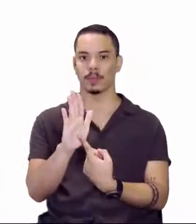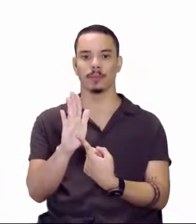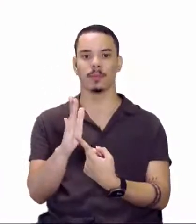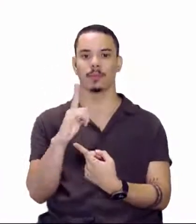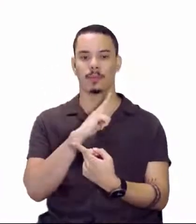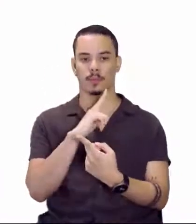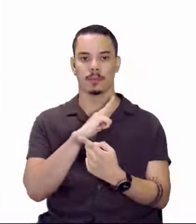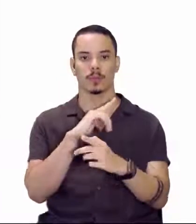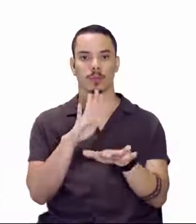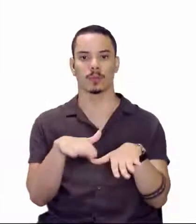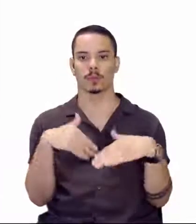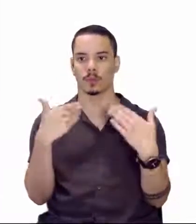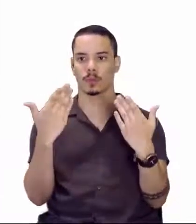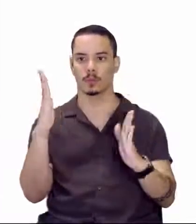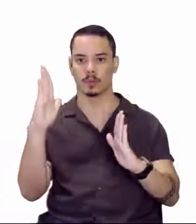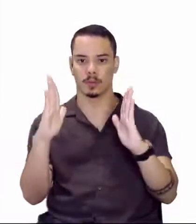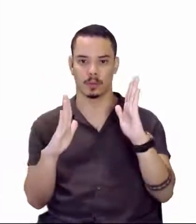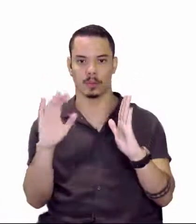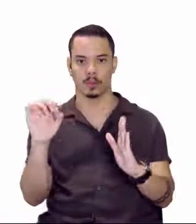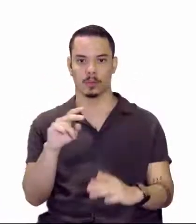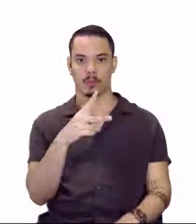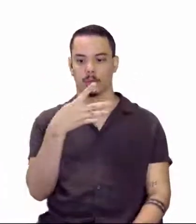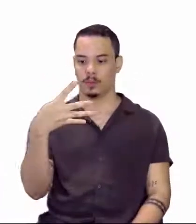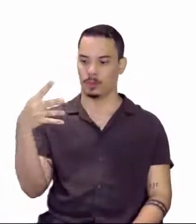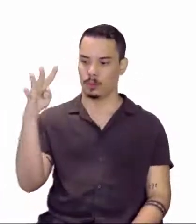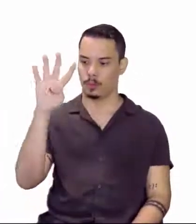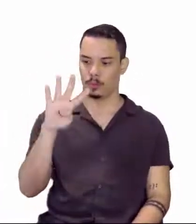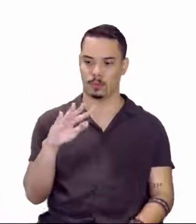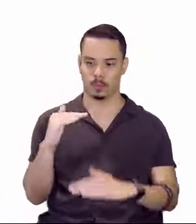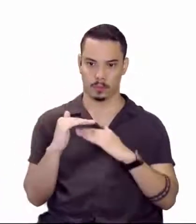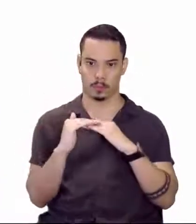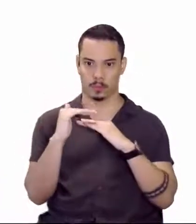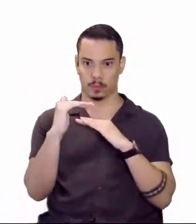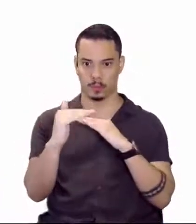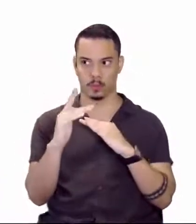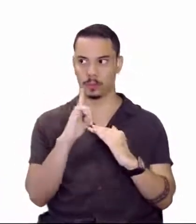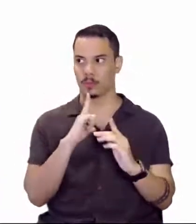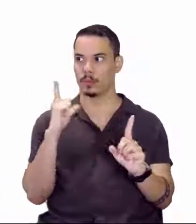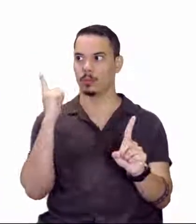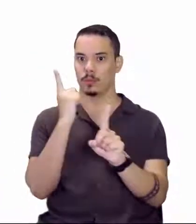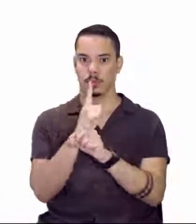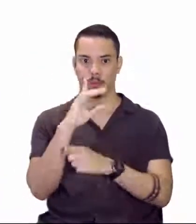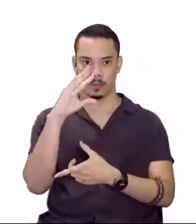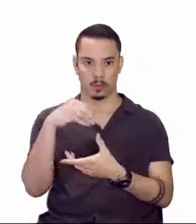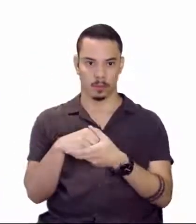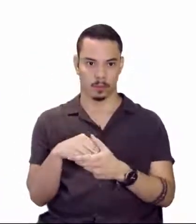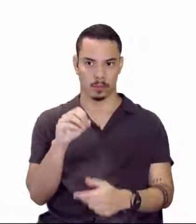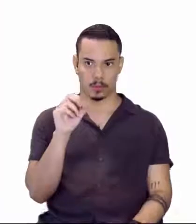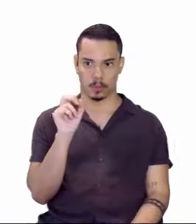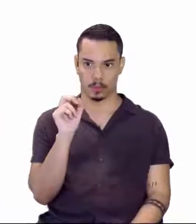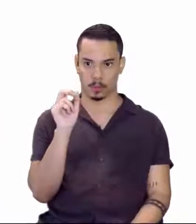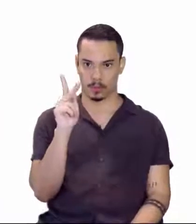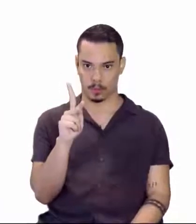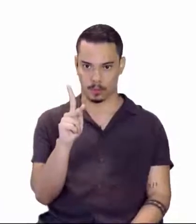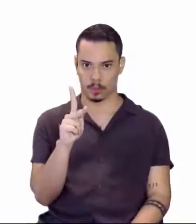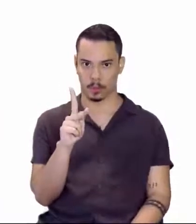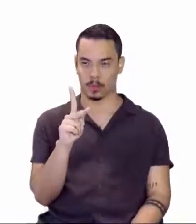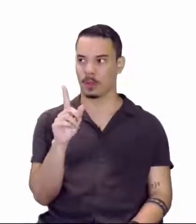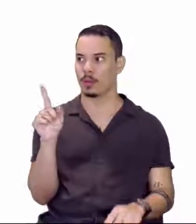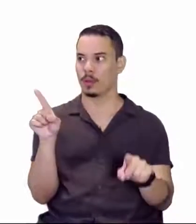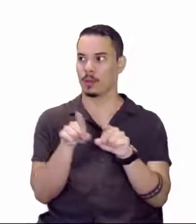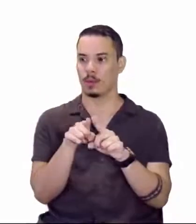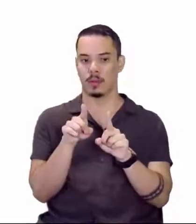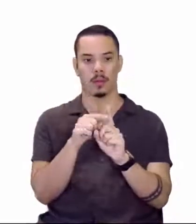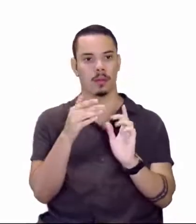qual período ou linha horizontal da tabela periódica ele se encontra, ok? E na